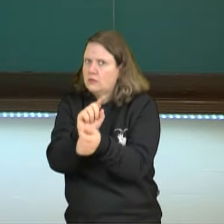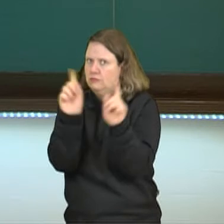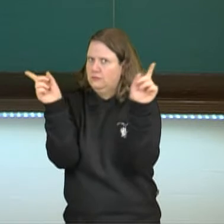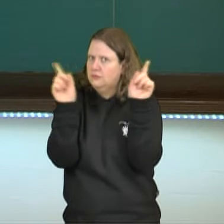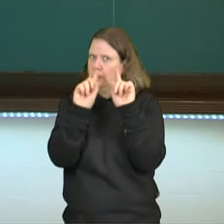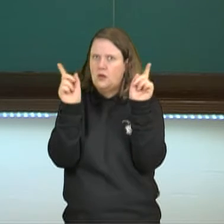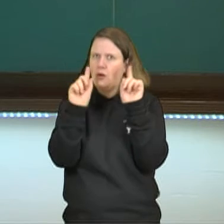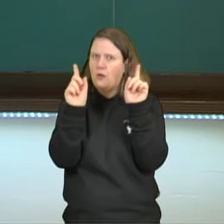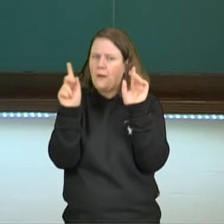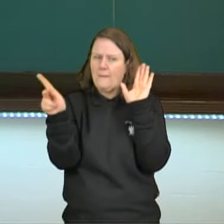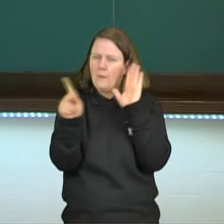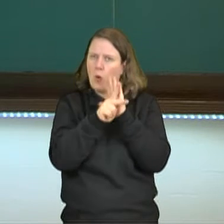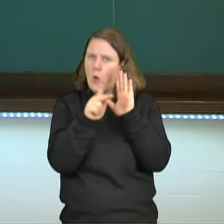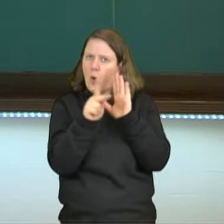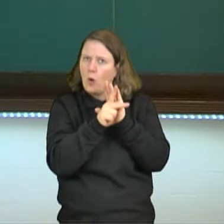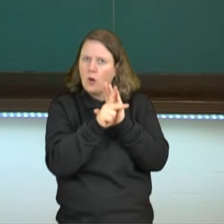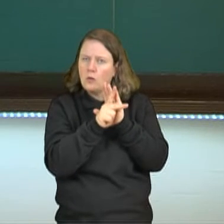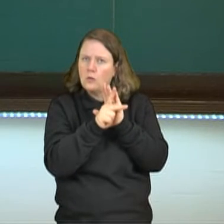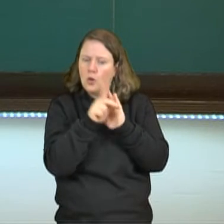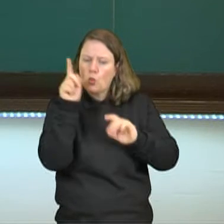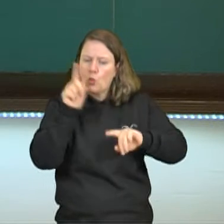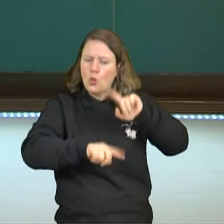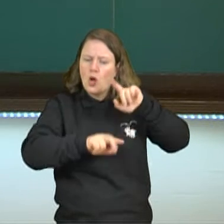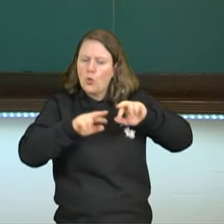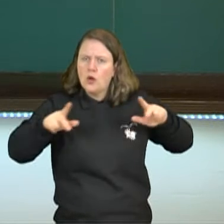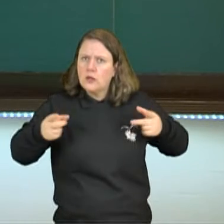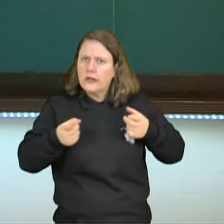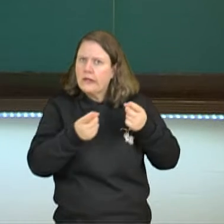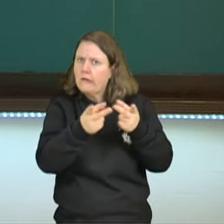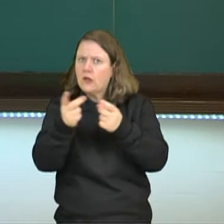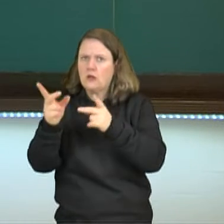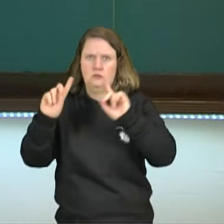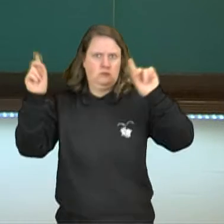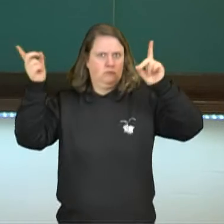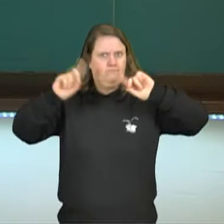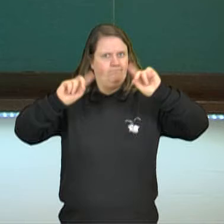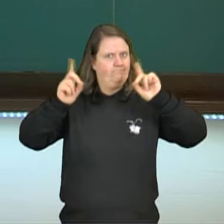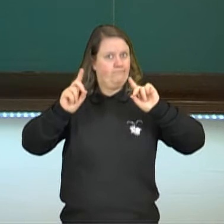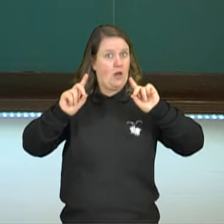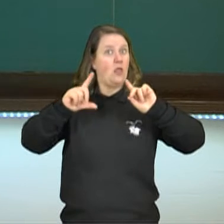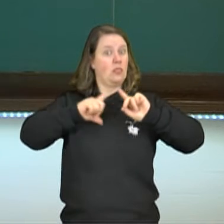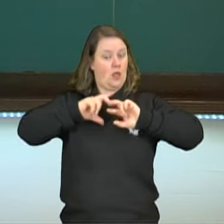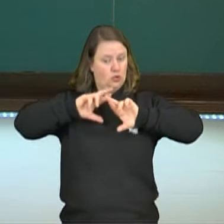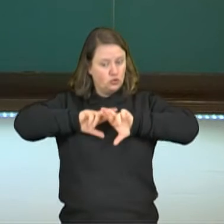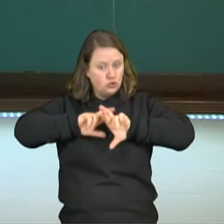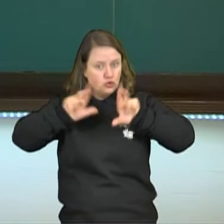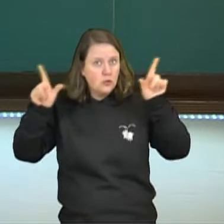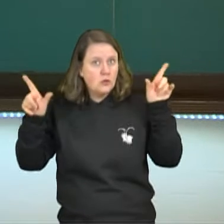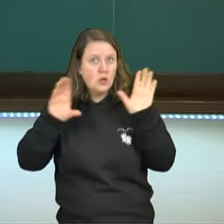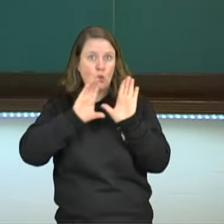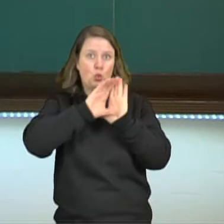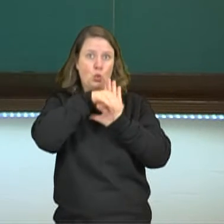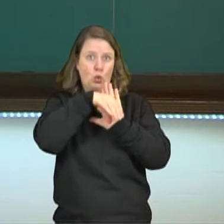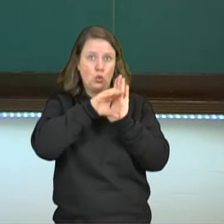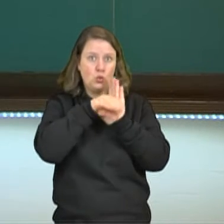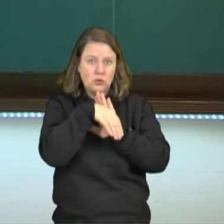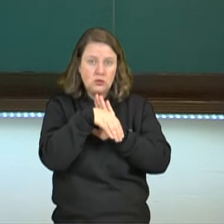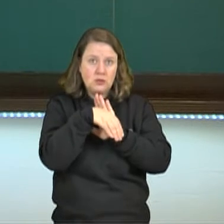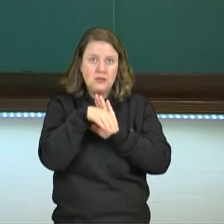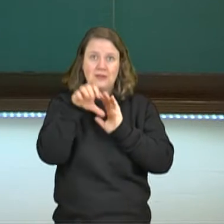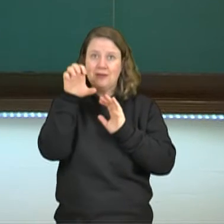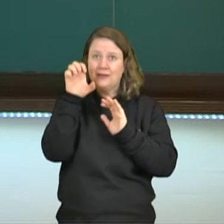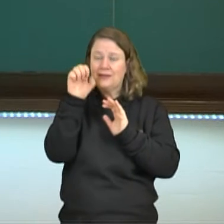uma propriedade, uma mercadoria do senhor feudal. Existe aí conceitos diferentes entre